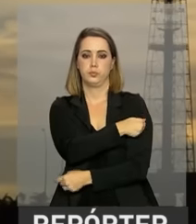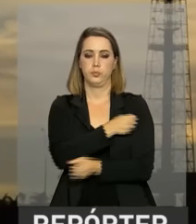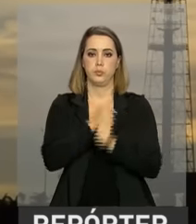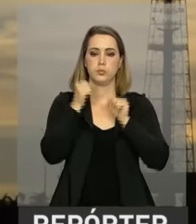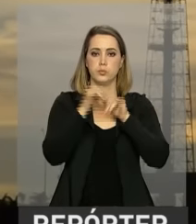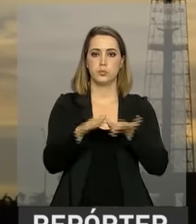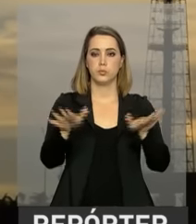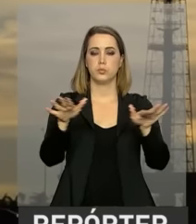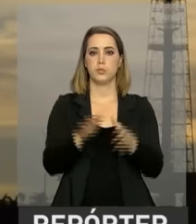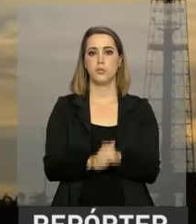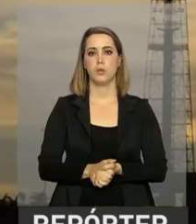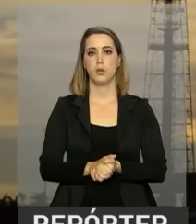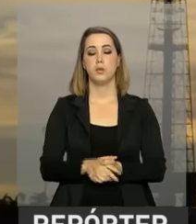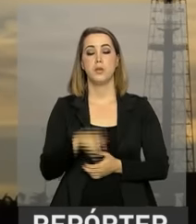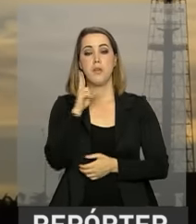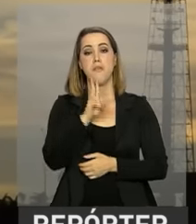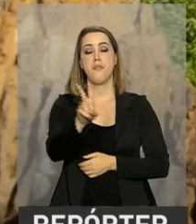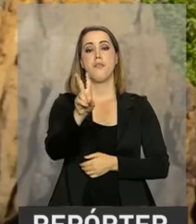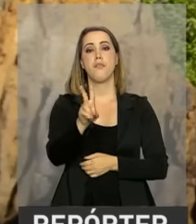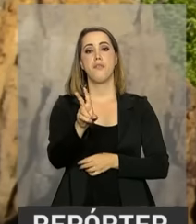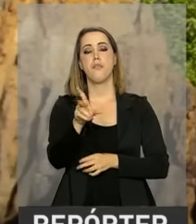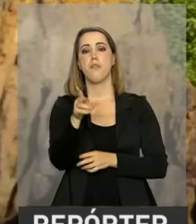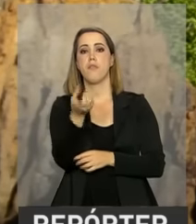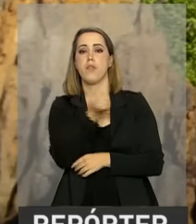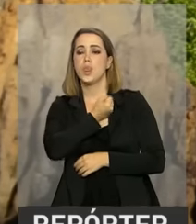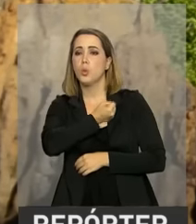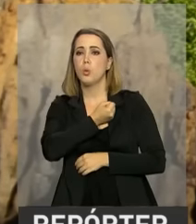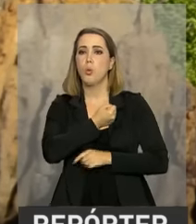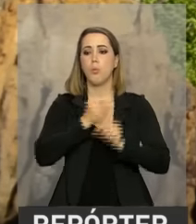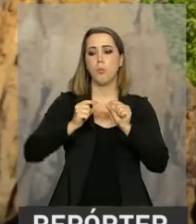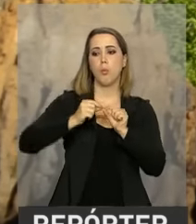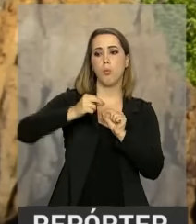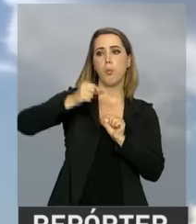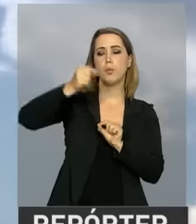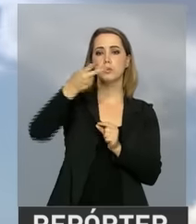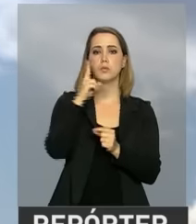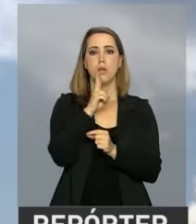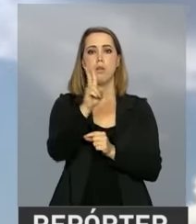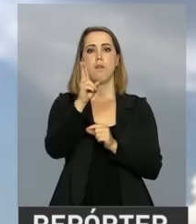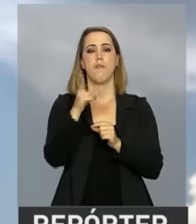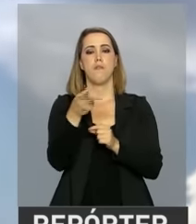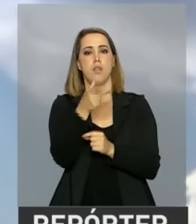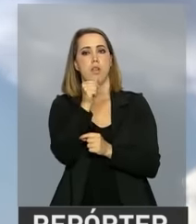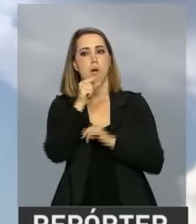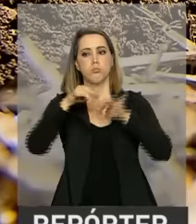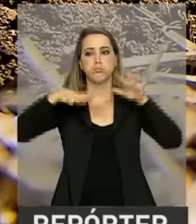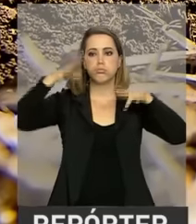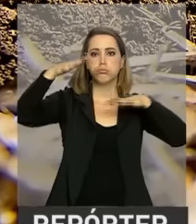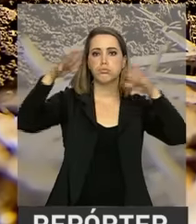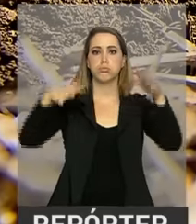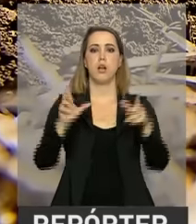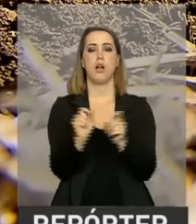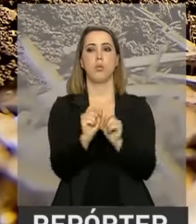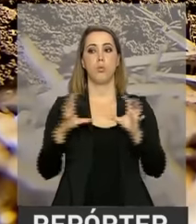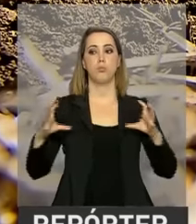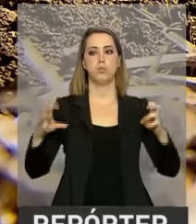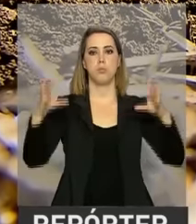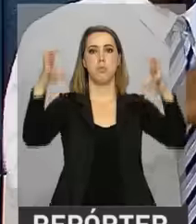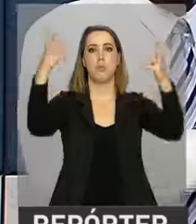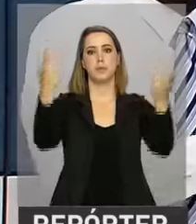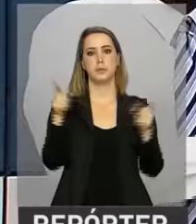coletar dados sobre temperatura umidade relativa do ar pressão atmosférica e umidade do